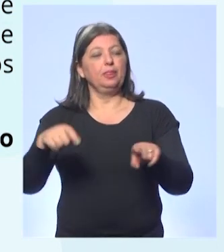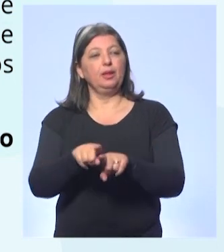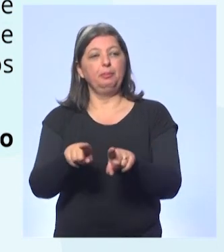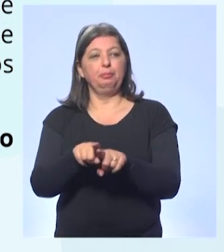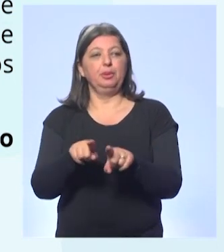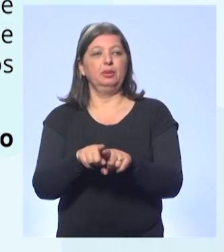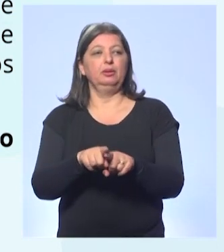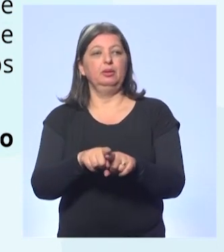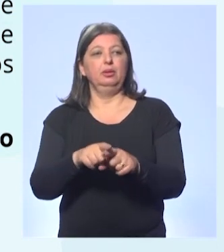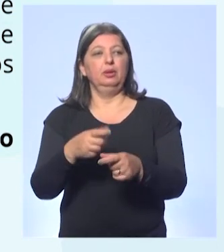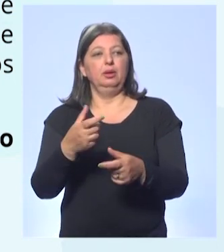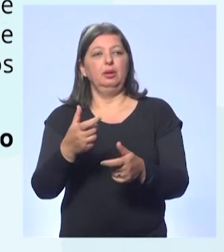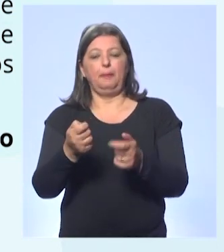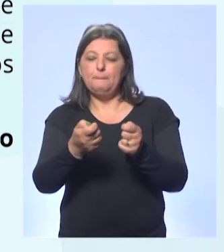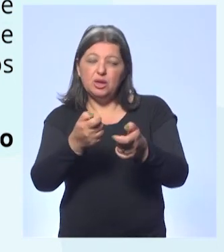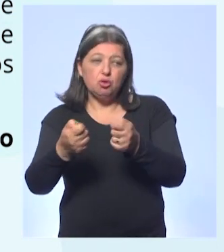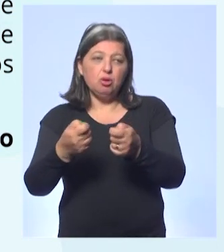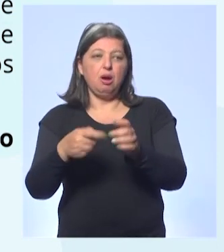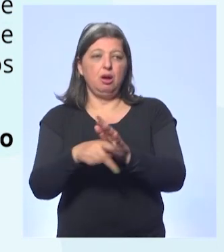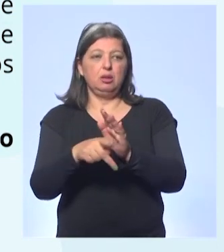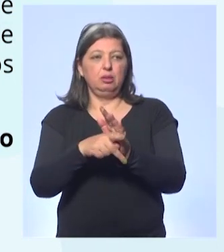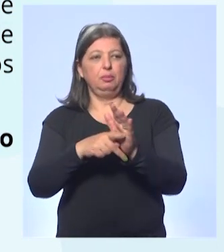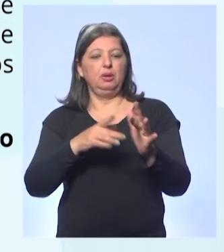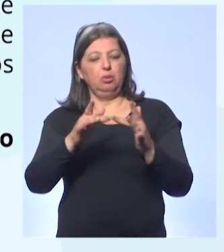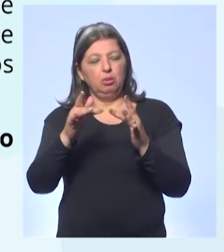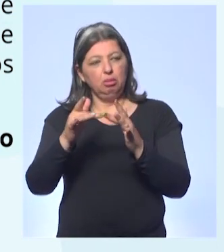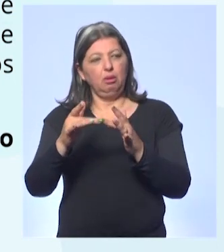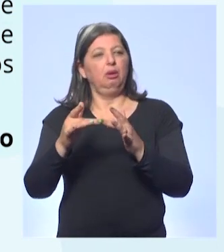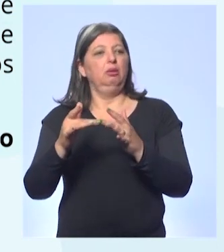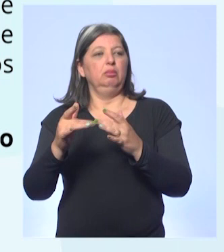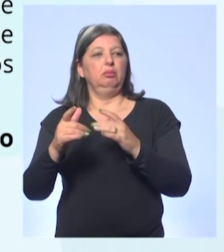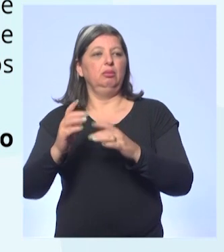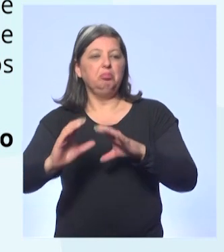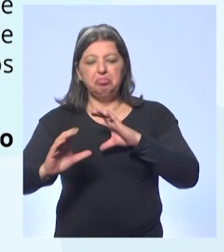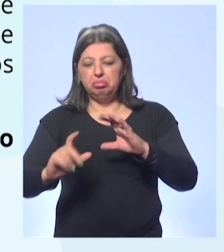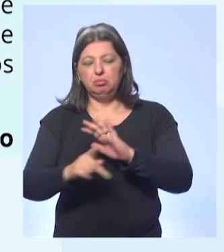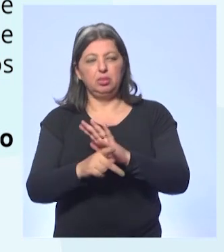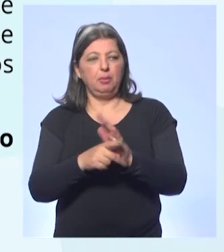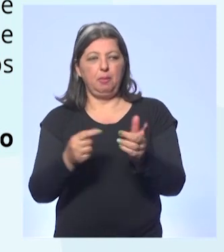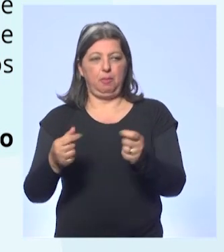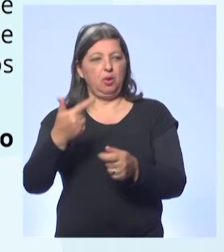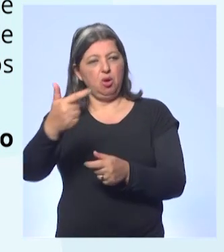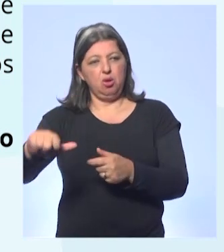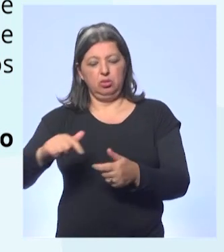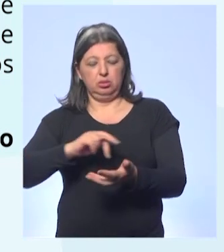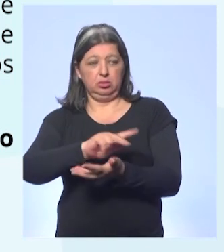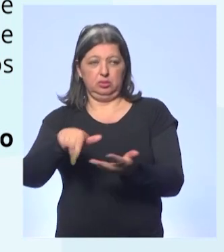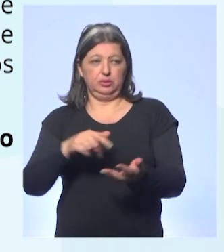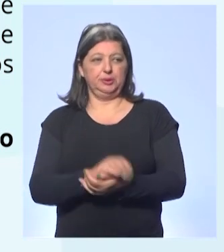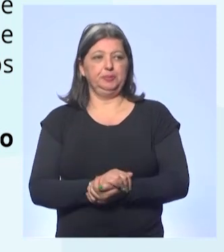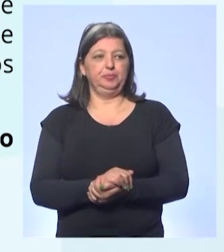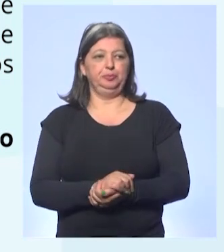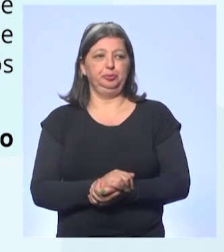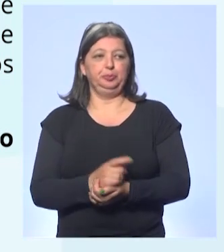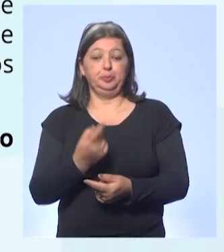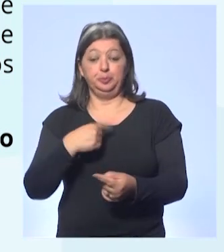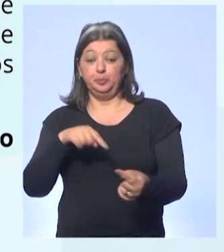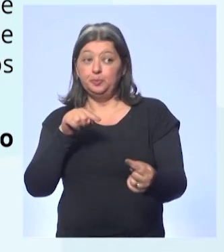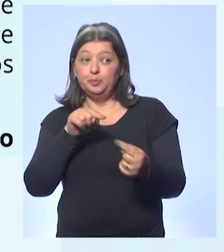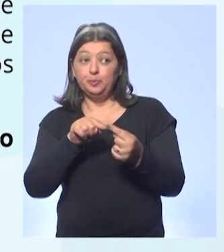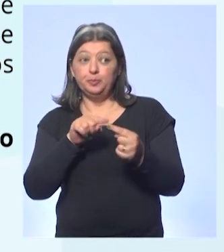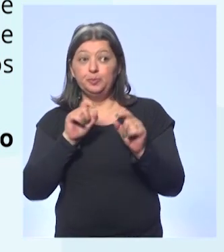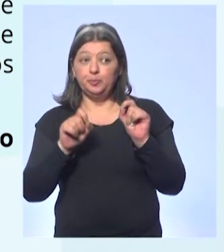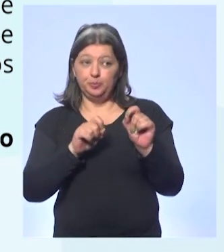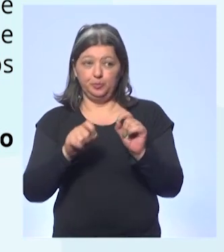companhia para jogar e interagir por meio dos jogos, entre outros aspectos. Identifique, agora está mais fácil, hein? As palavras